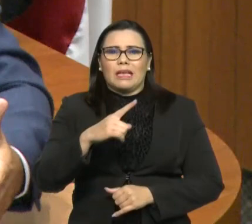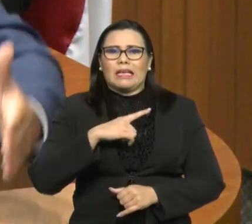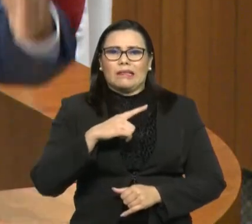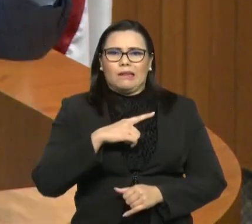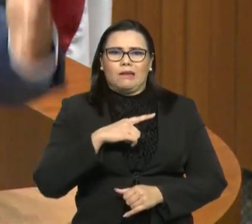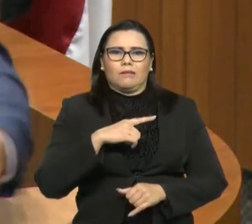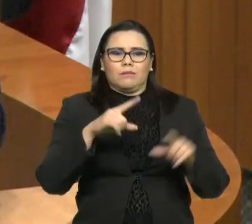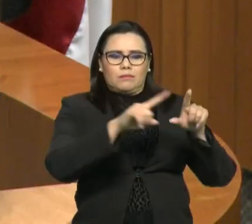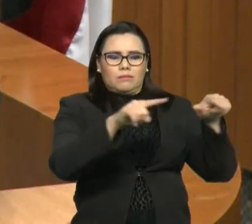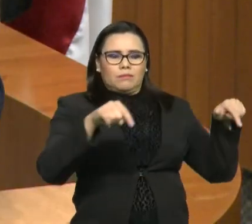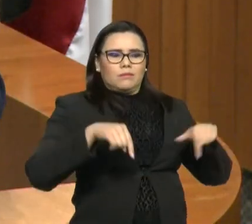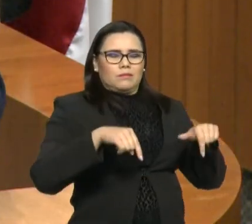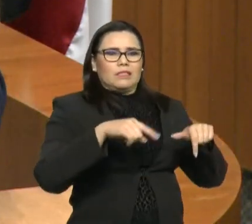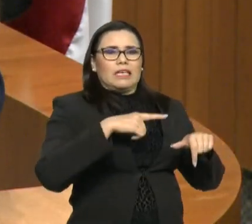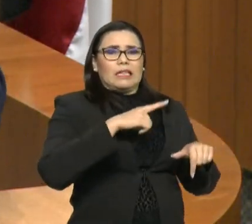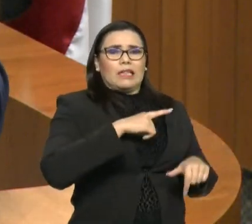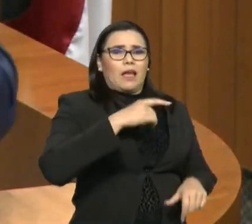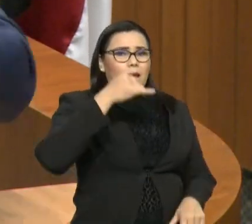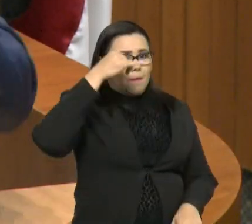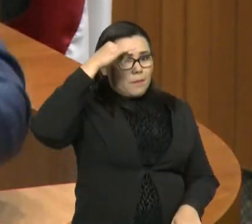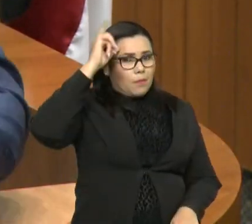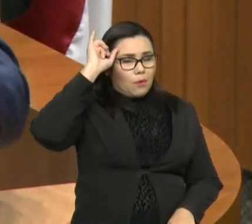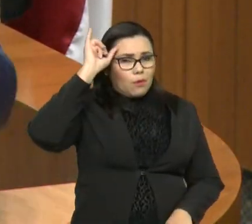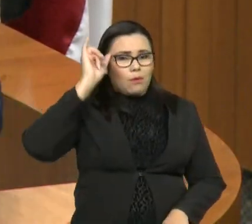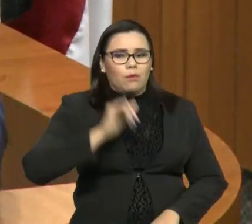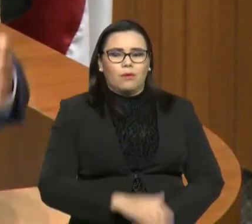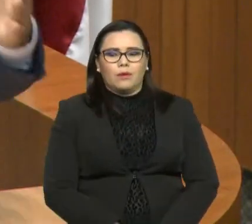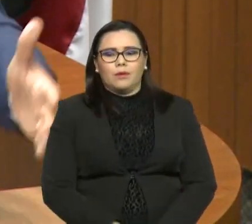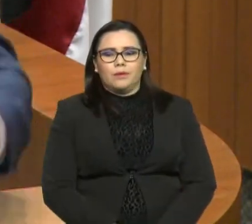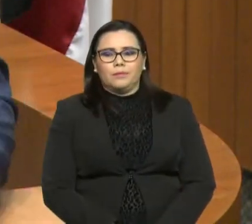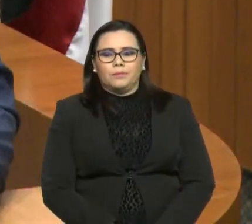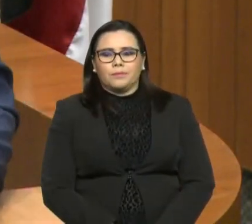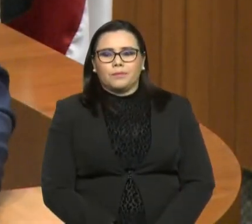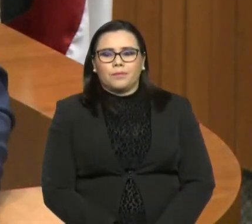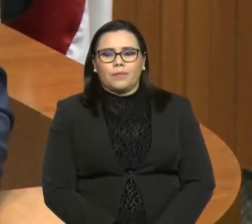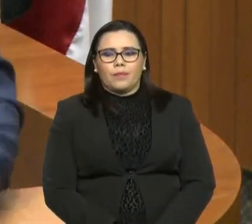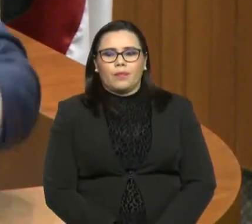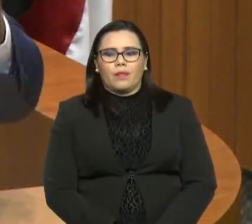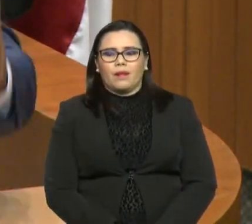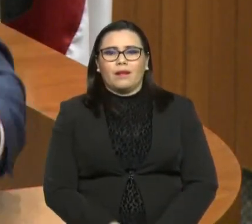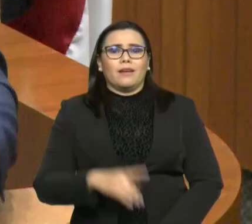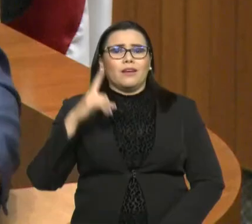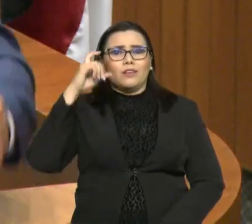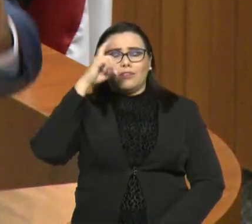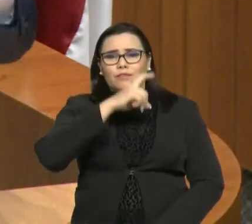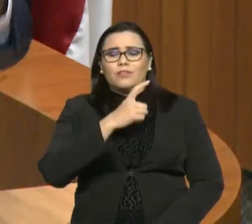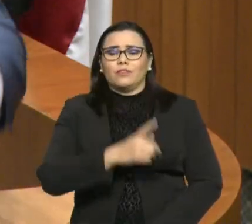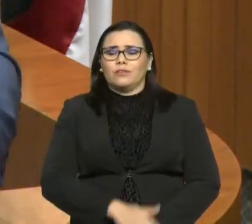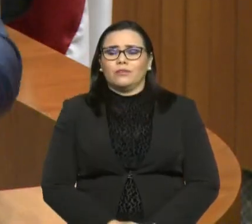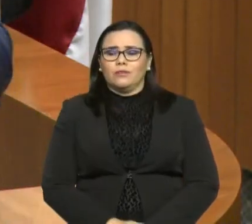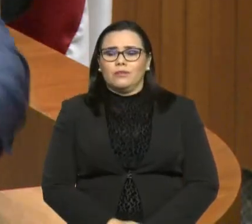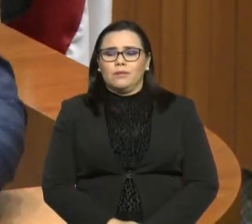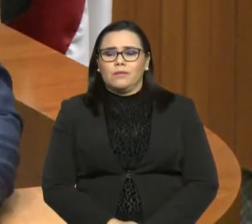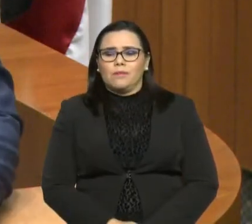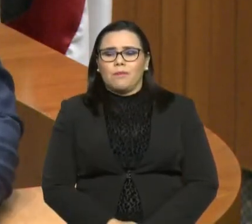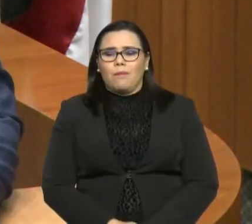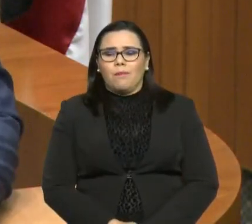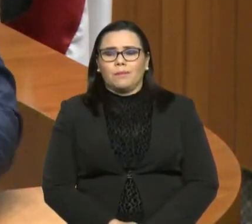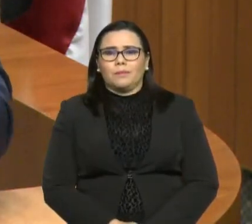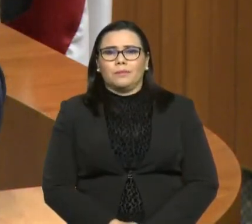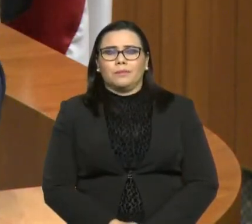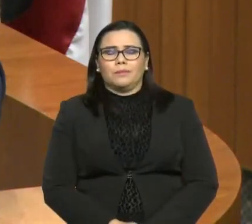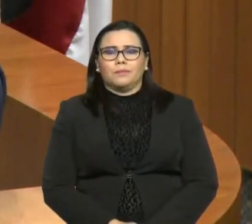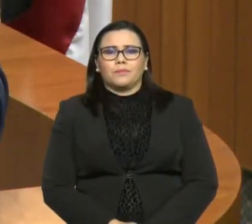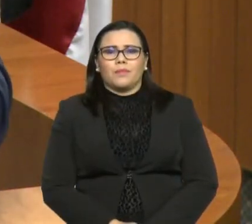pequeno produtor ou o grande produtor, ele não pode colocar o preço no produto dele. Quem coloca o preço é o frigorífico que vai